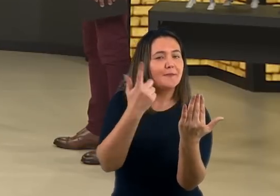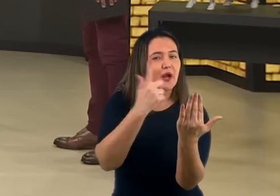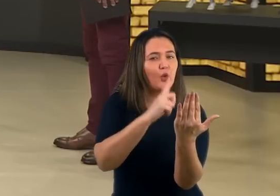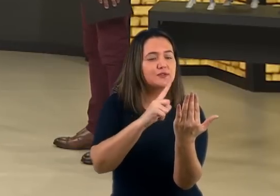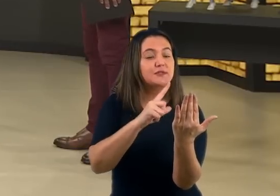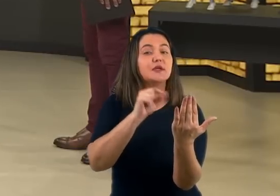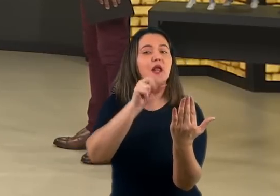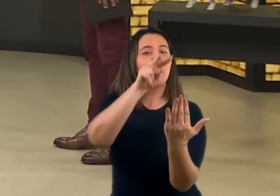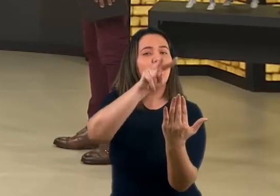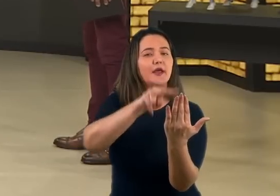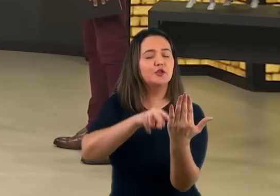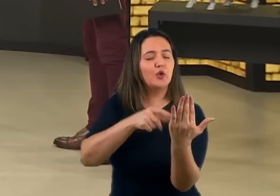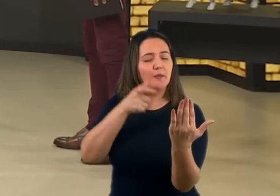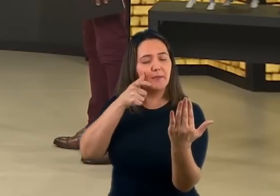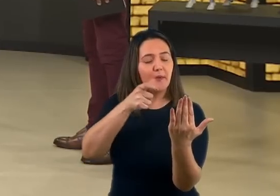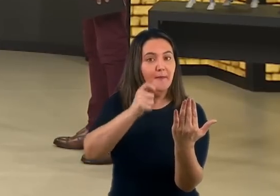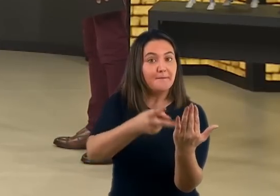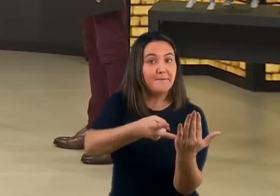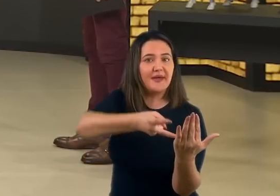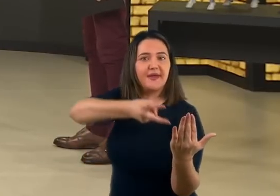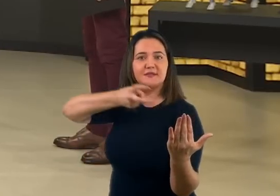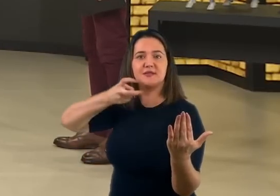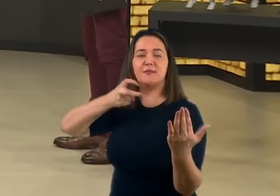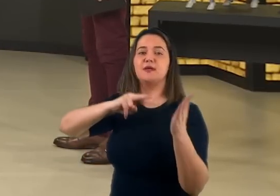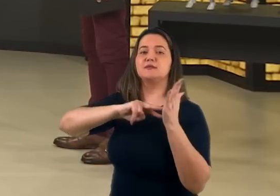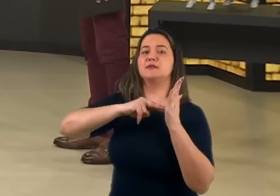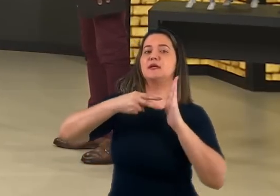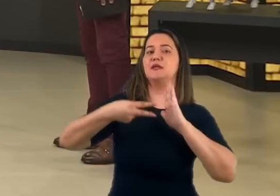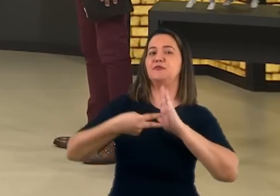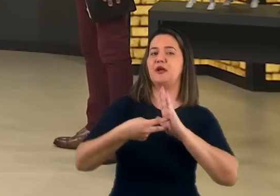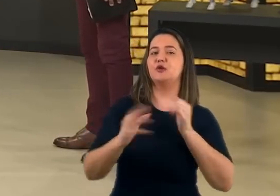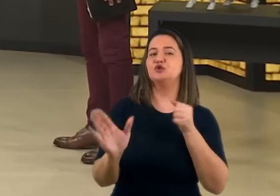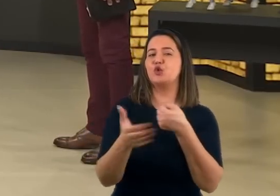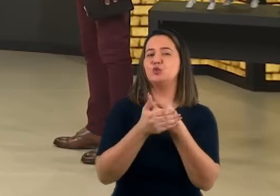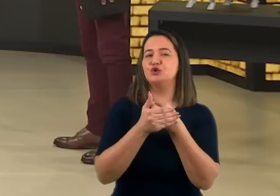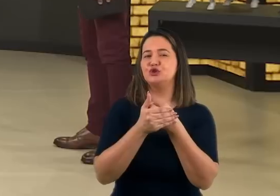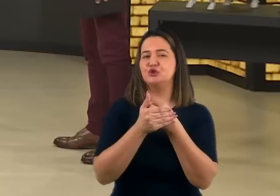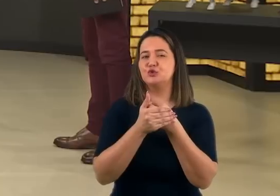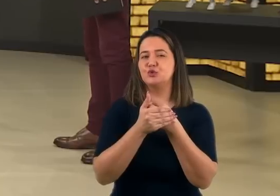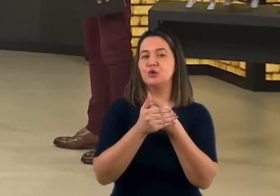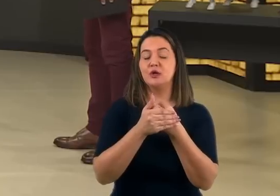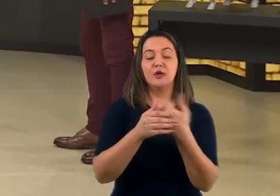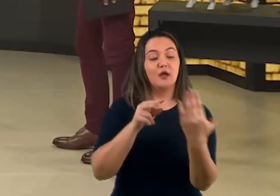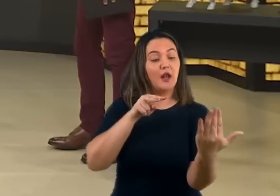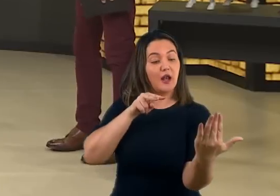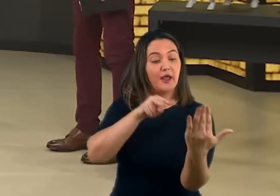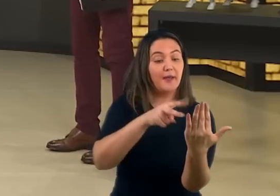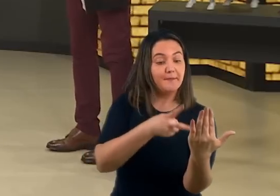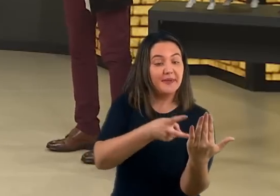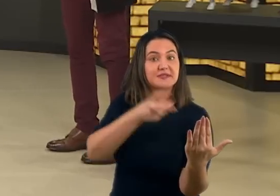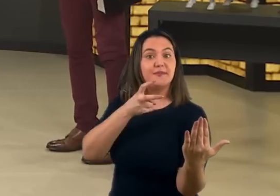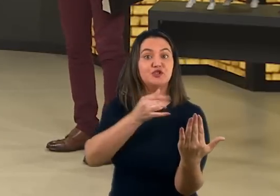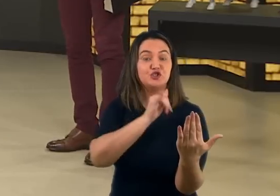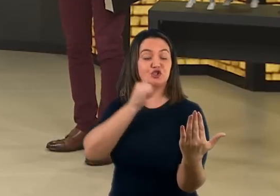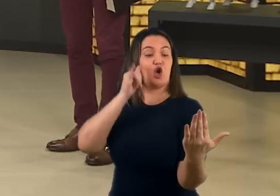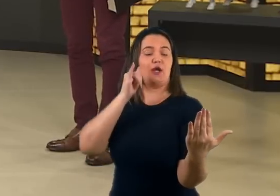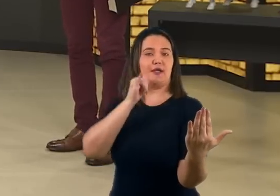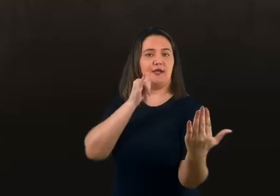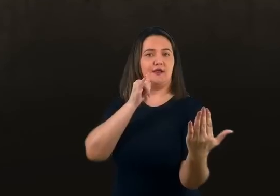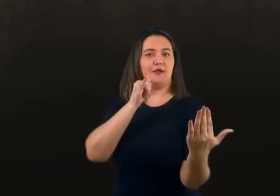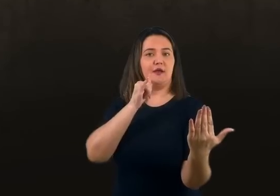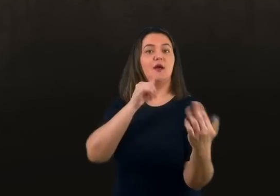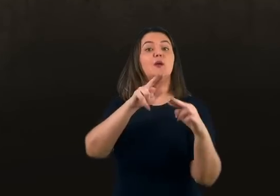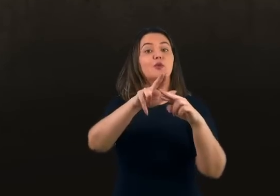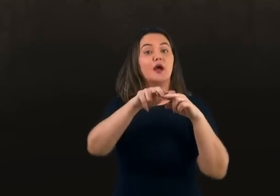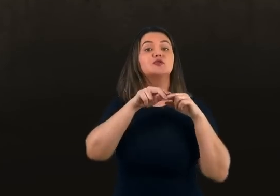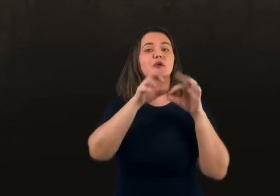leitor a perceber significados ocultos, chocando-o através de construções